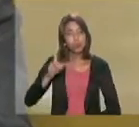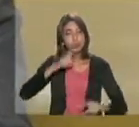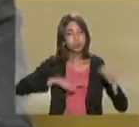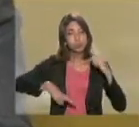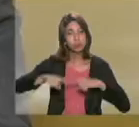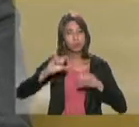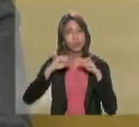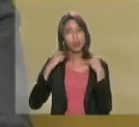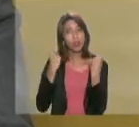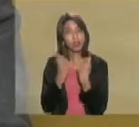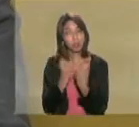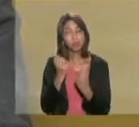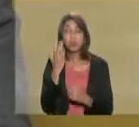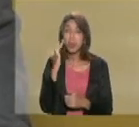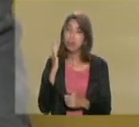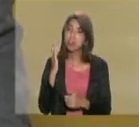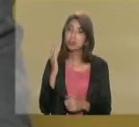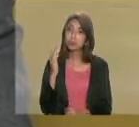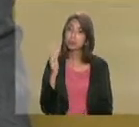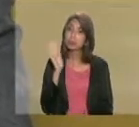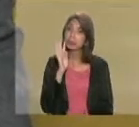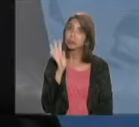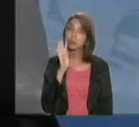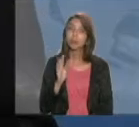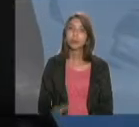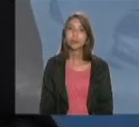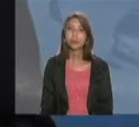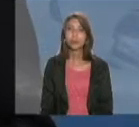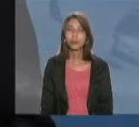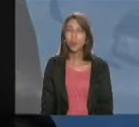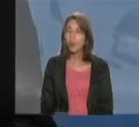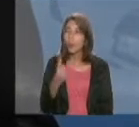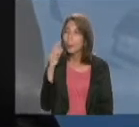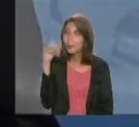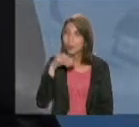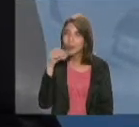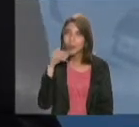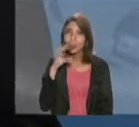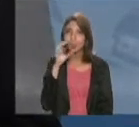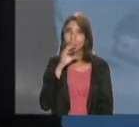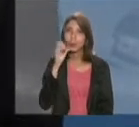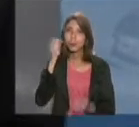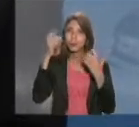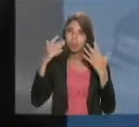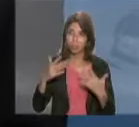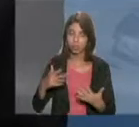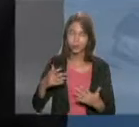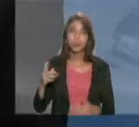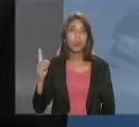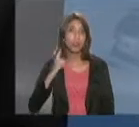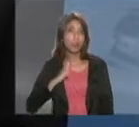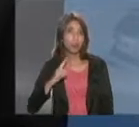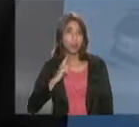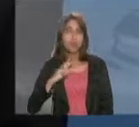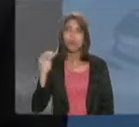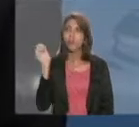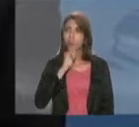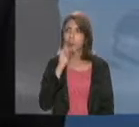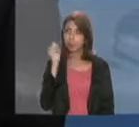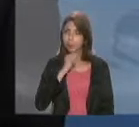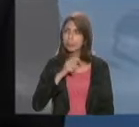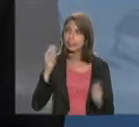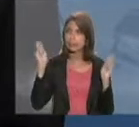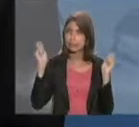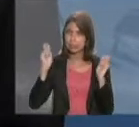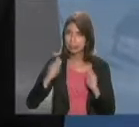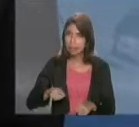E eu acho um caminho interessante. Odilon, 1 minuto que a gente tem ainda aqui no Arena. Flamengo e Fluminense teriam